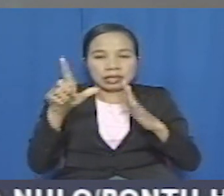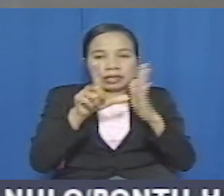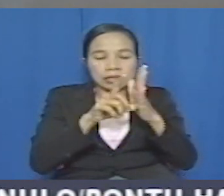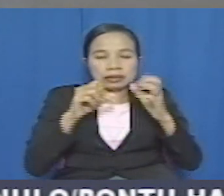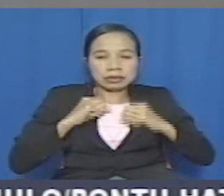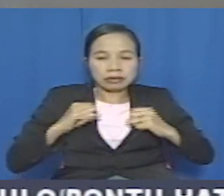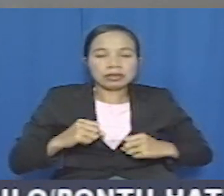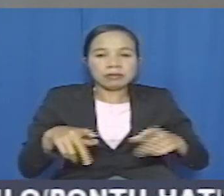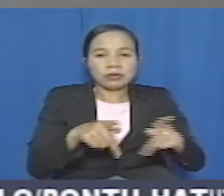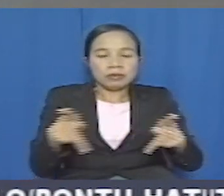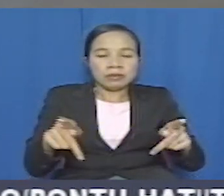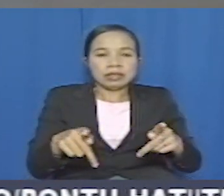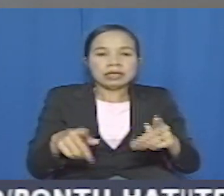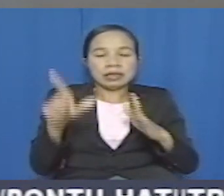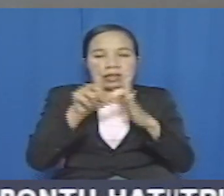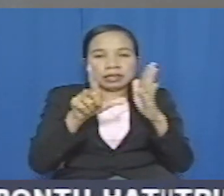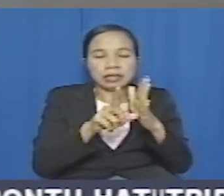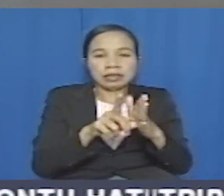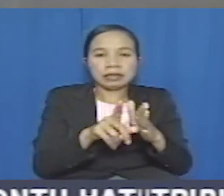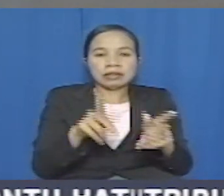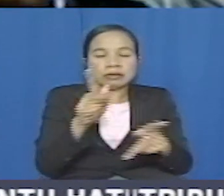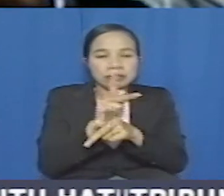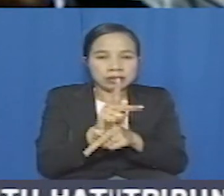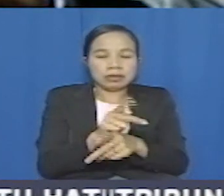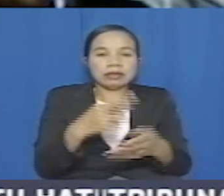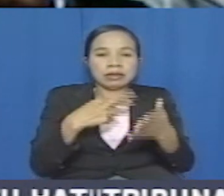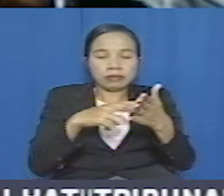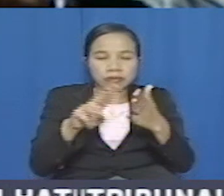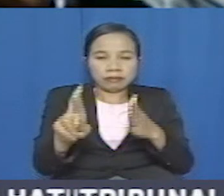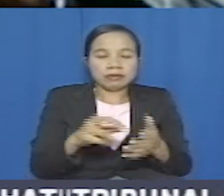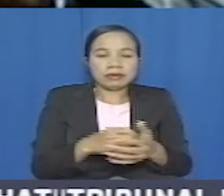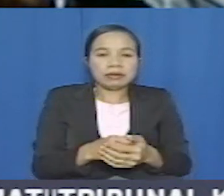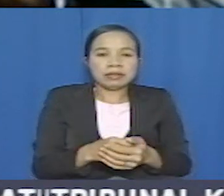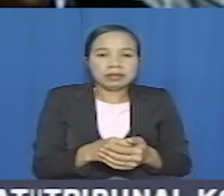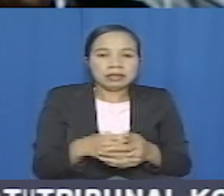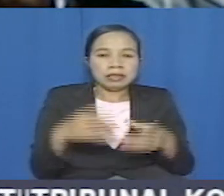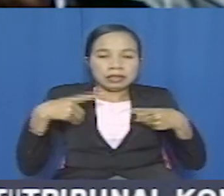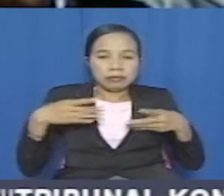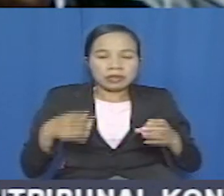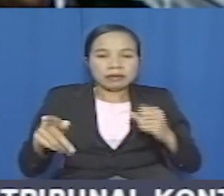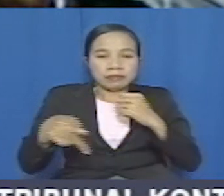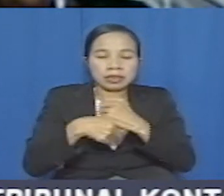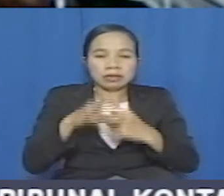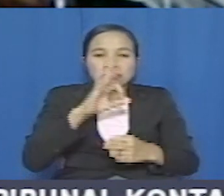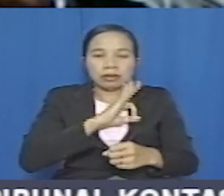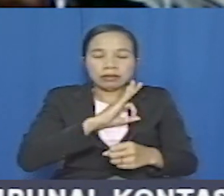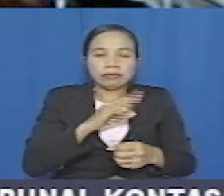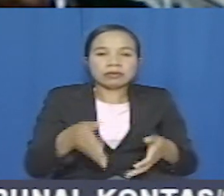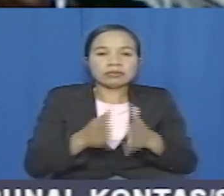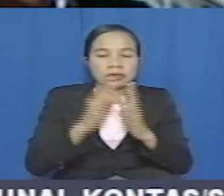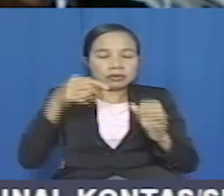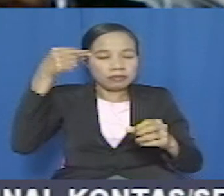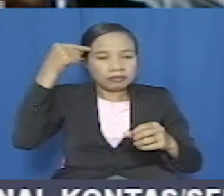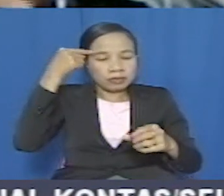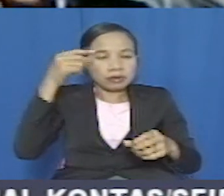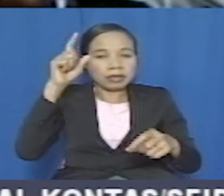Proteção Civil, nebe Parlamento Nacional, nem aprova te ona. Deputado Bancada Kuntu, Antônio Verdial, russo